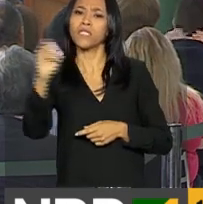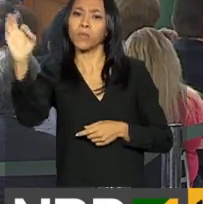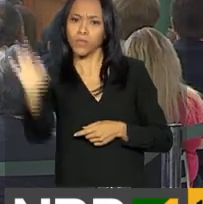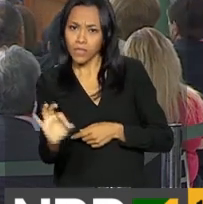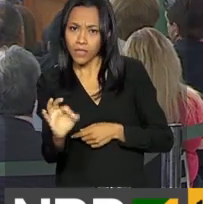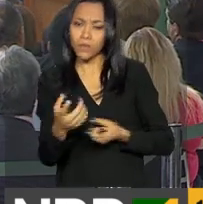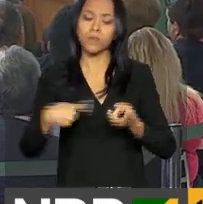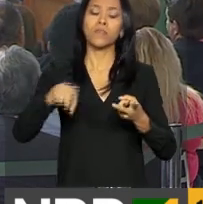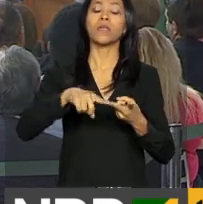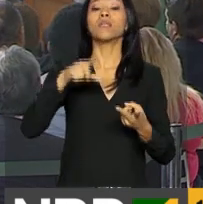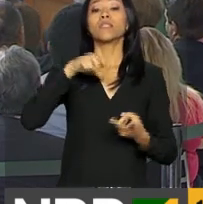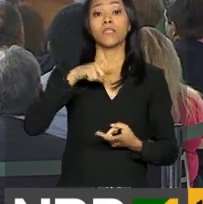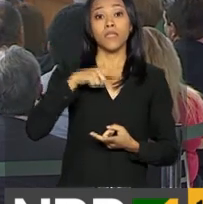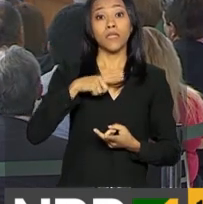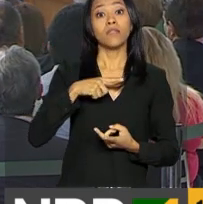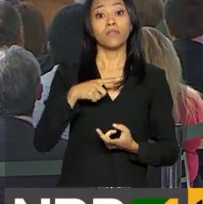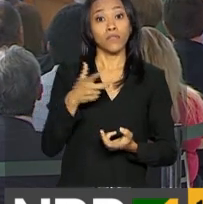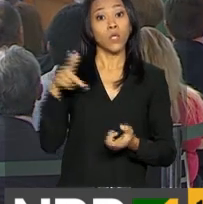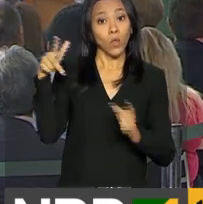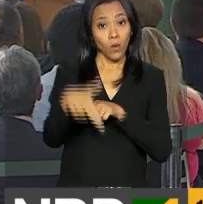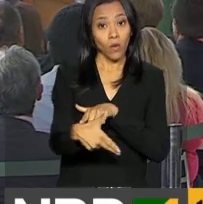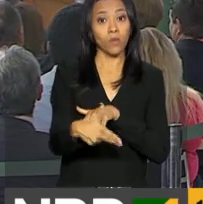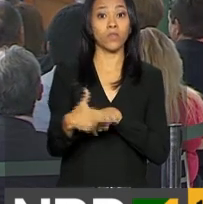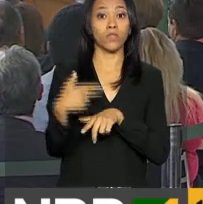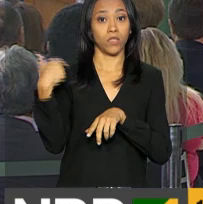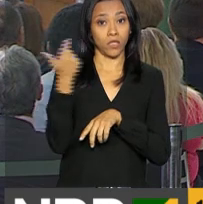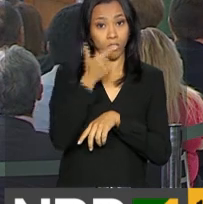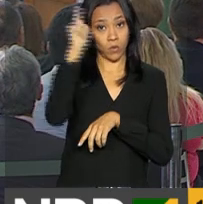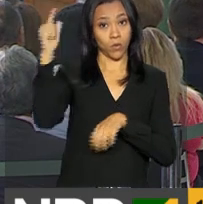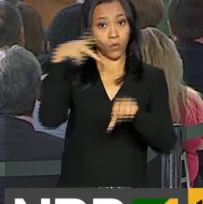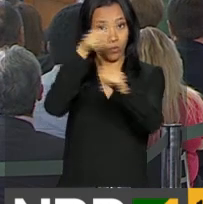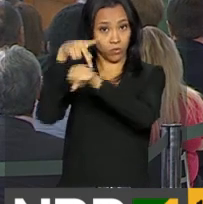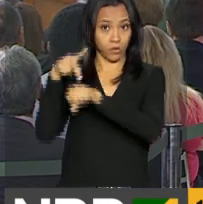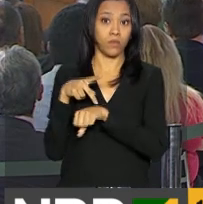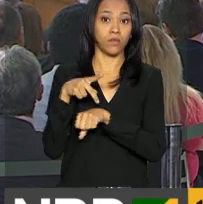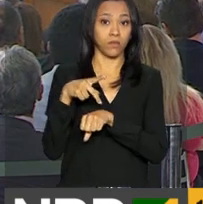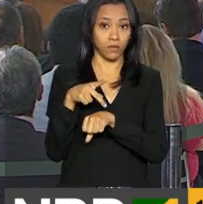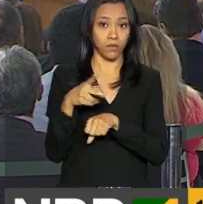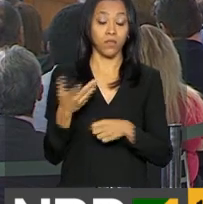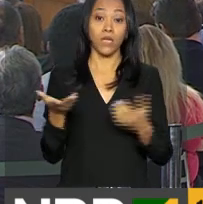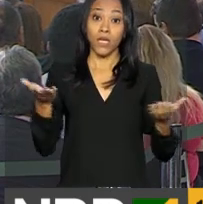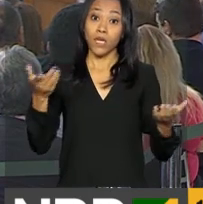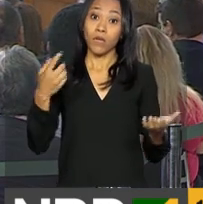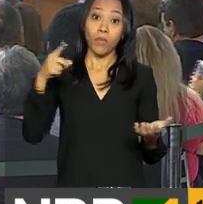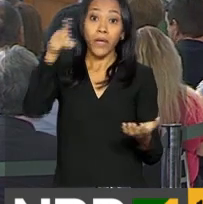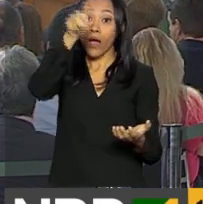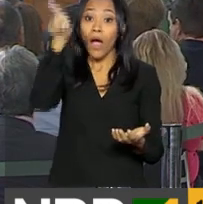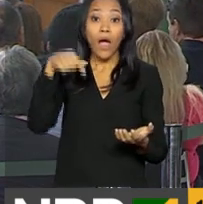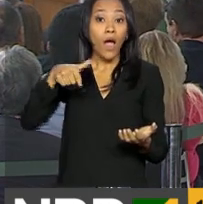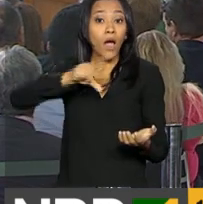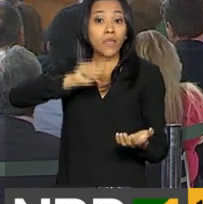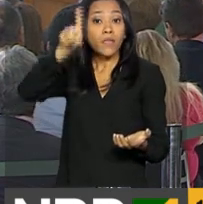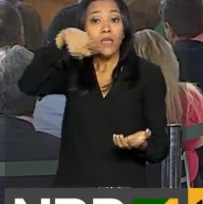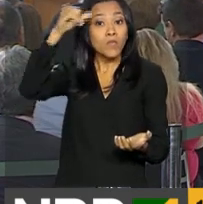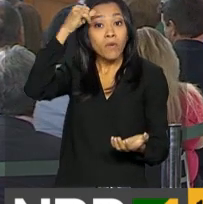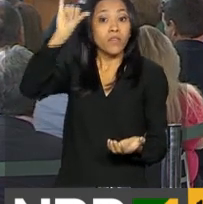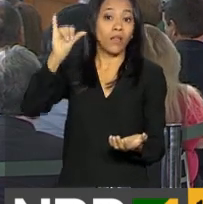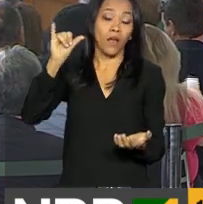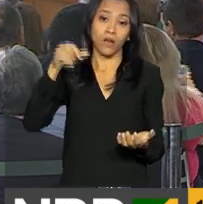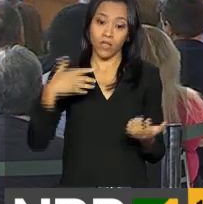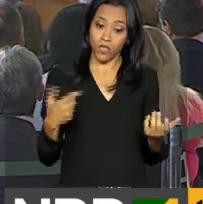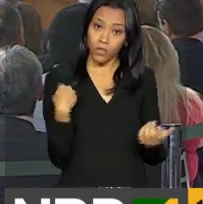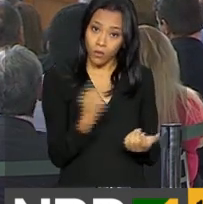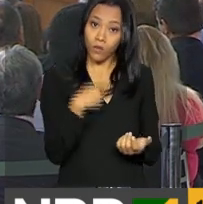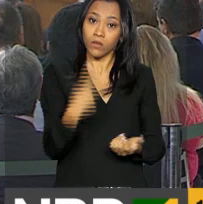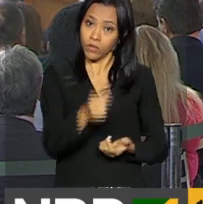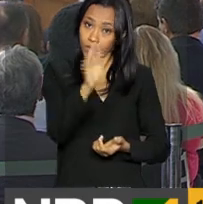corte de vencimentos de 20%, 30%, porque não se tomou a cautela, que agora nós estamos tomando, de fazer uma reforma